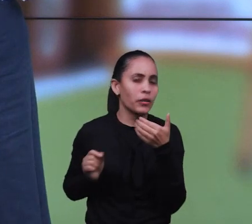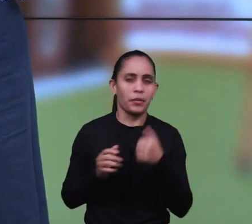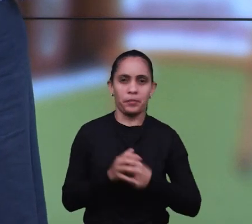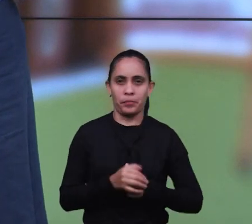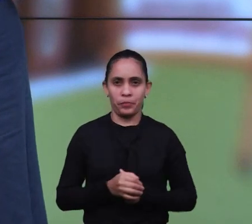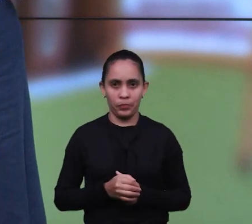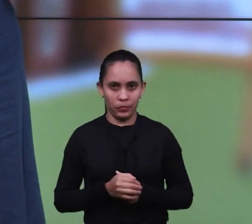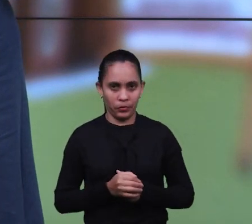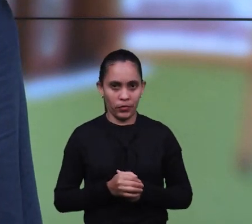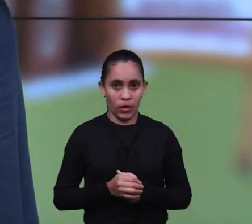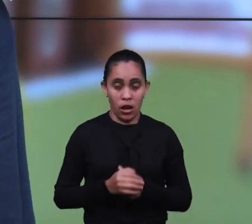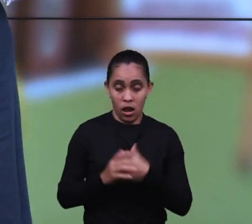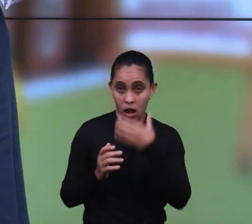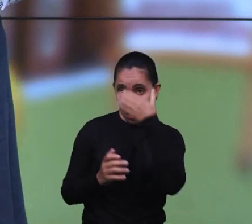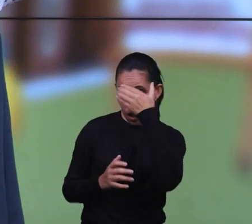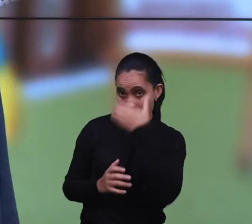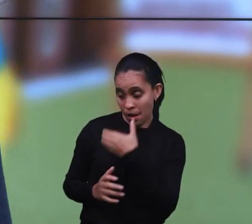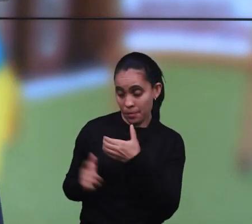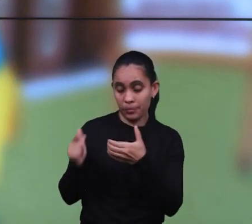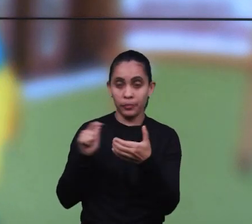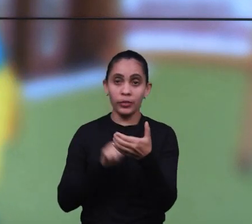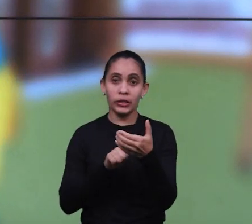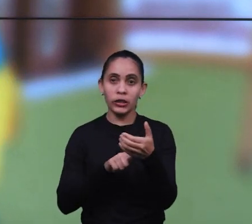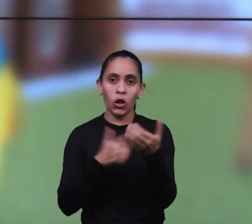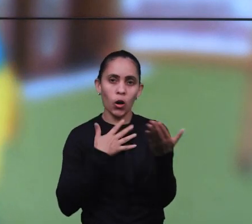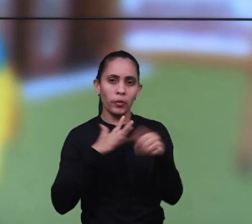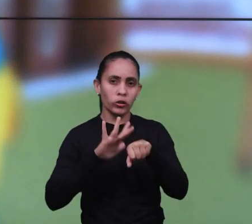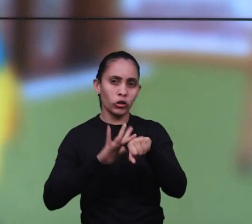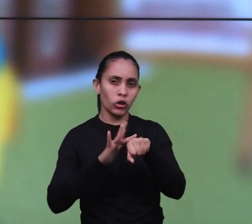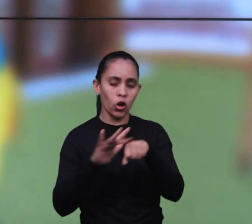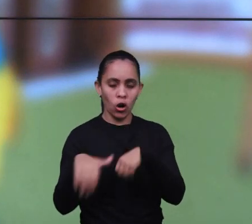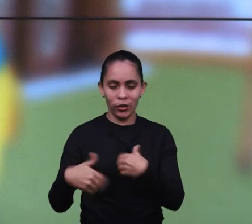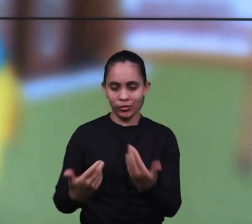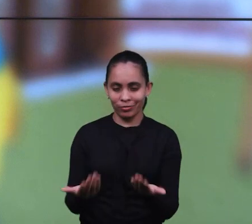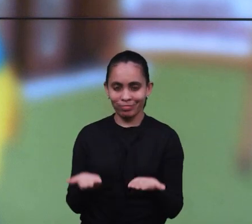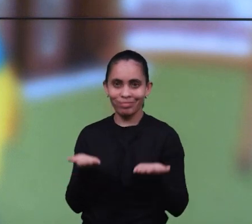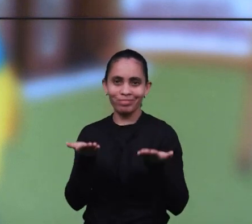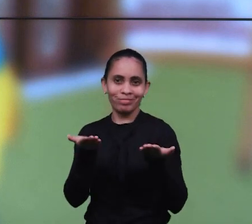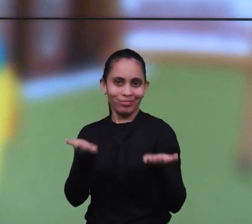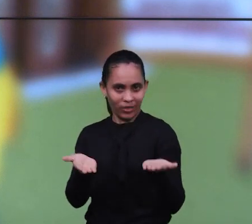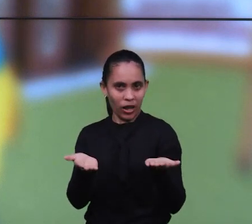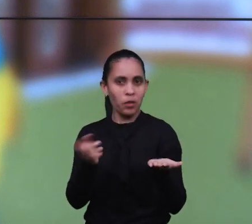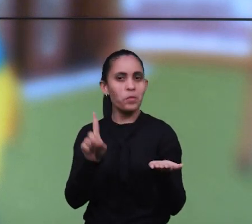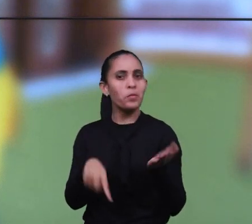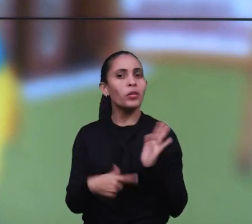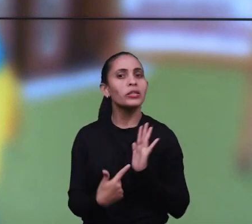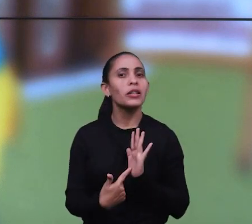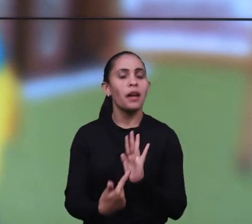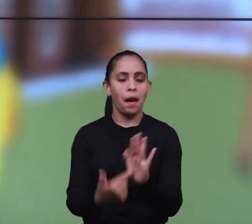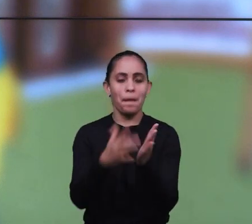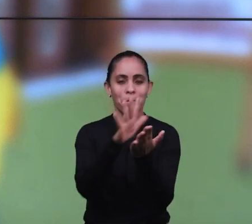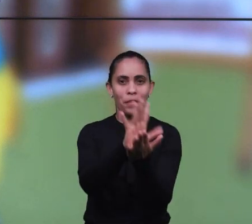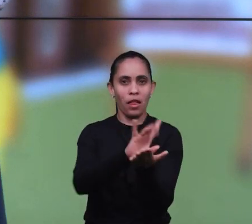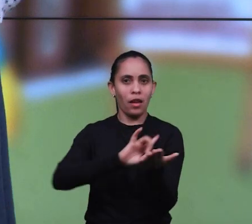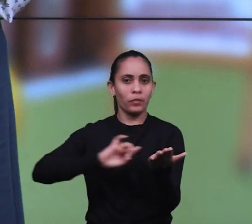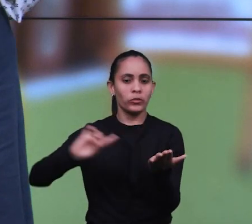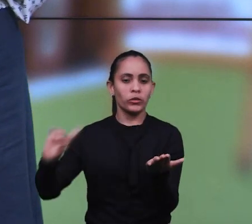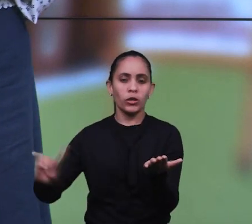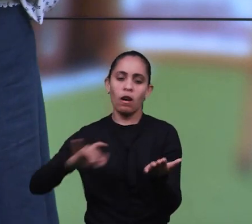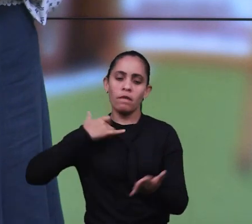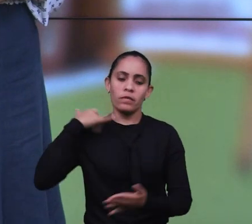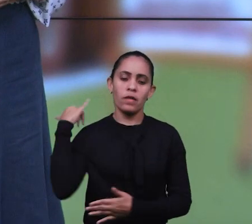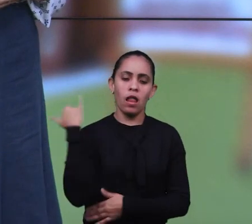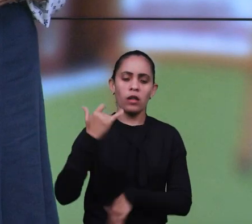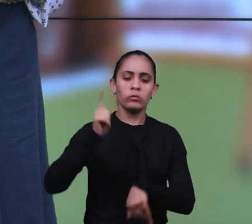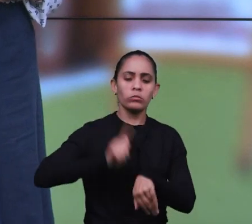é como a maçã de ouro em salvas de prata, em bandeja de prata, é a palavra dita a seu tempo.